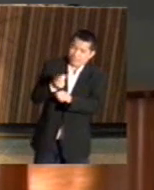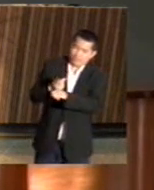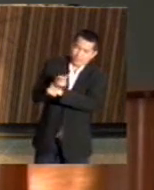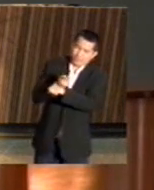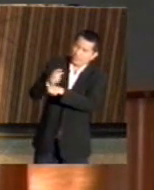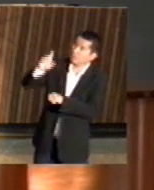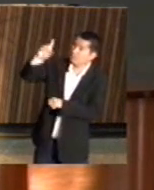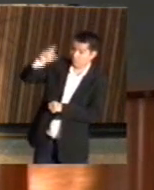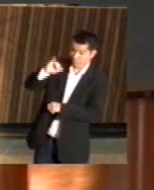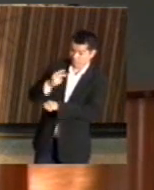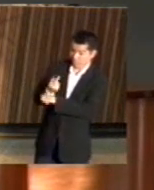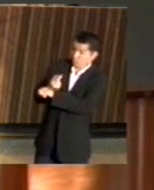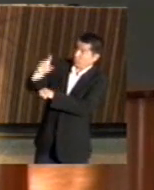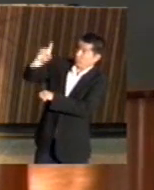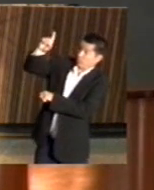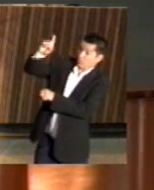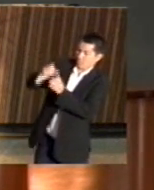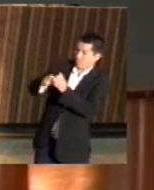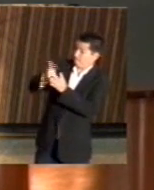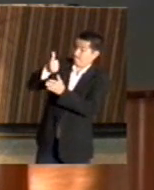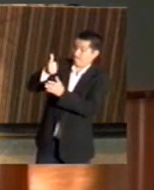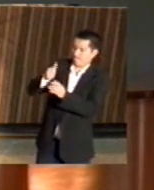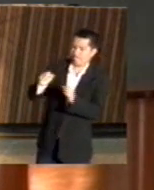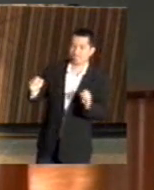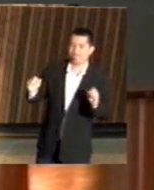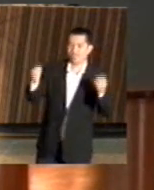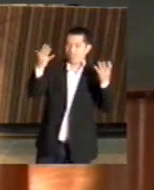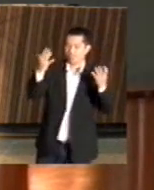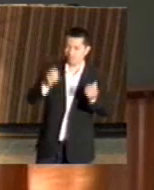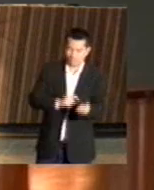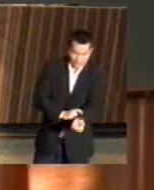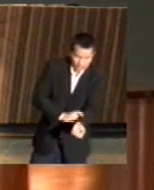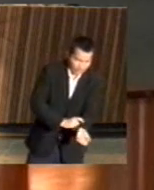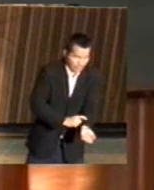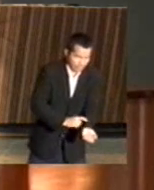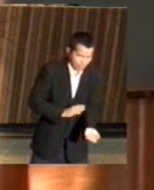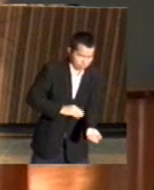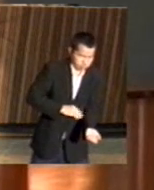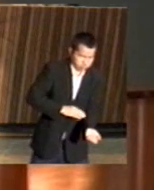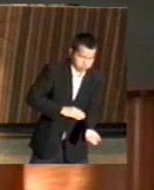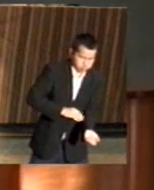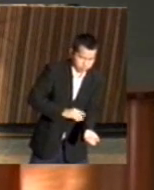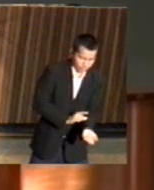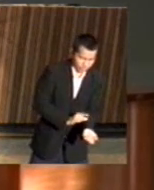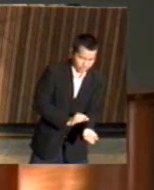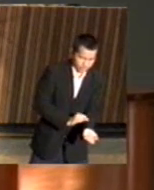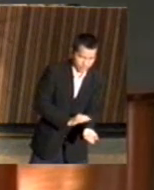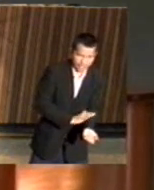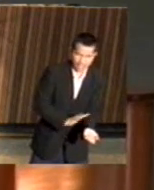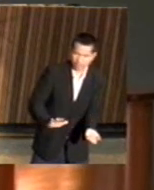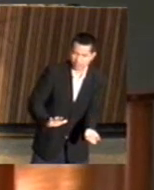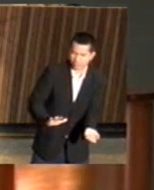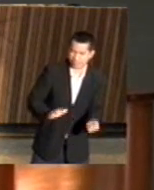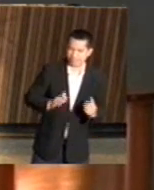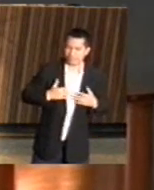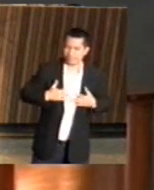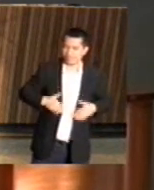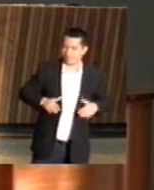disputas que estavam ali. E o que está acontecendo é que Abraão começou a perceber